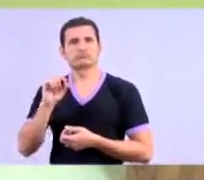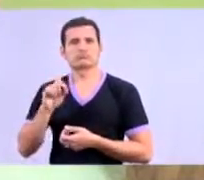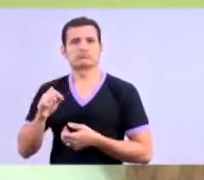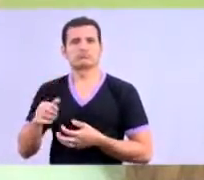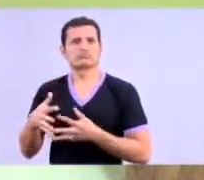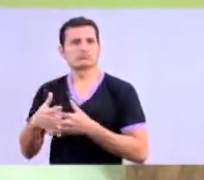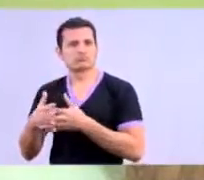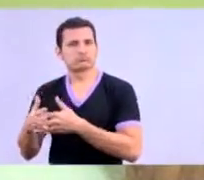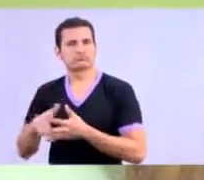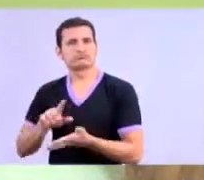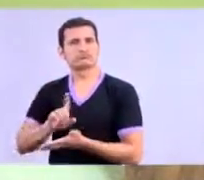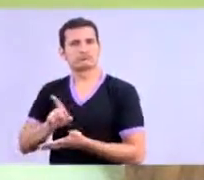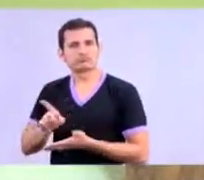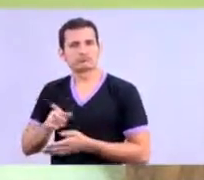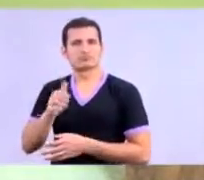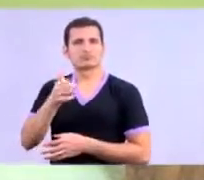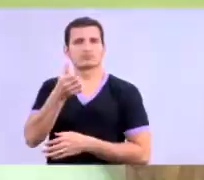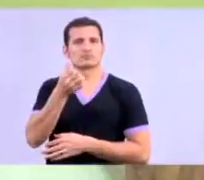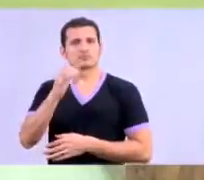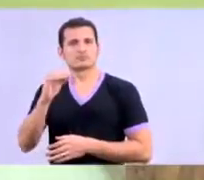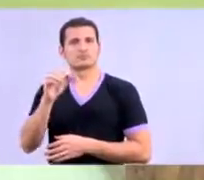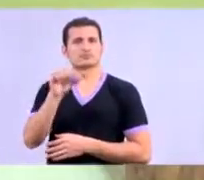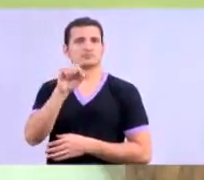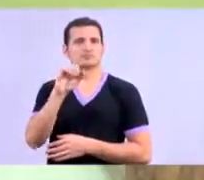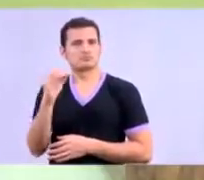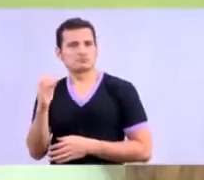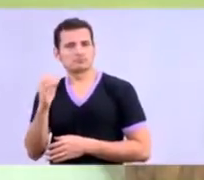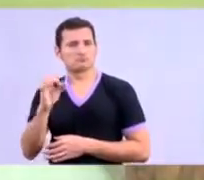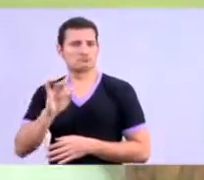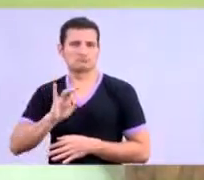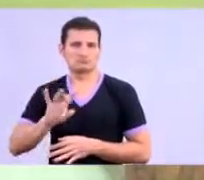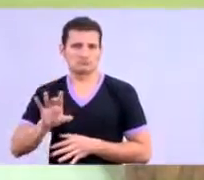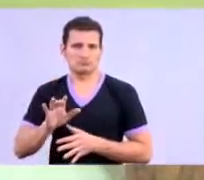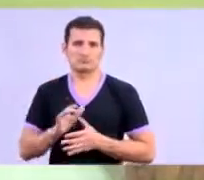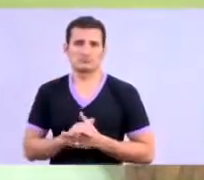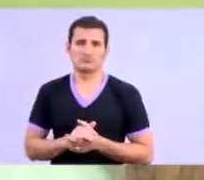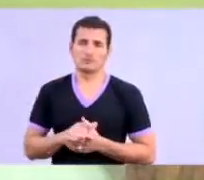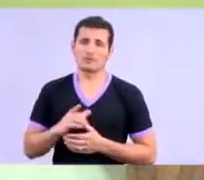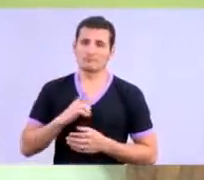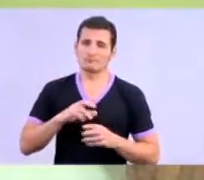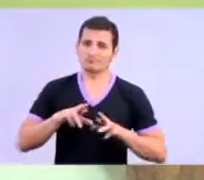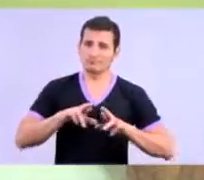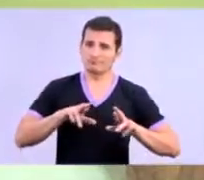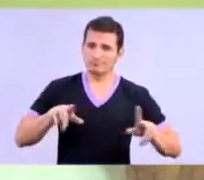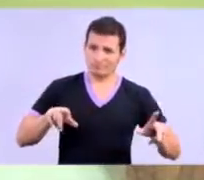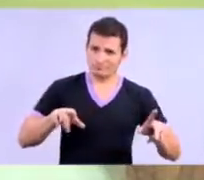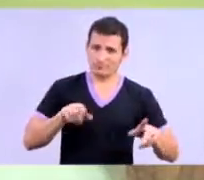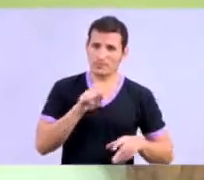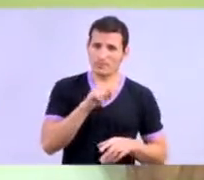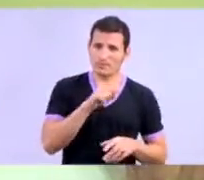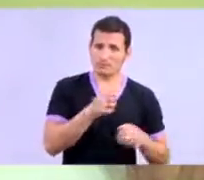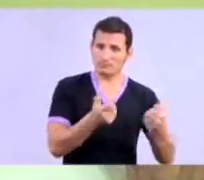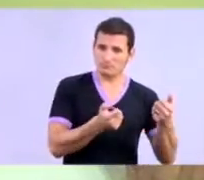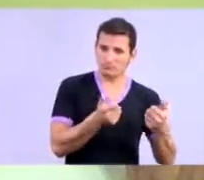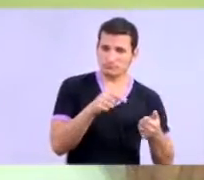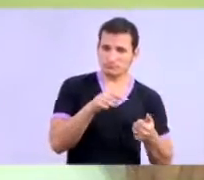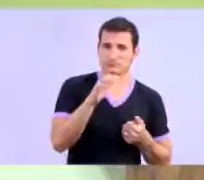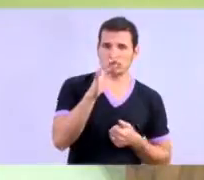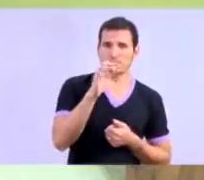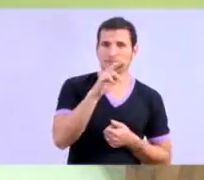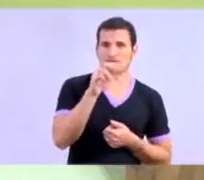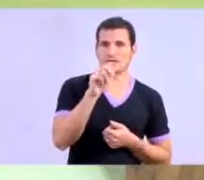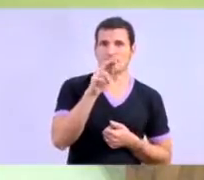de 60, 80, 90 por hora. Ora, mas tem uma diferença muito grande. A Ferrari não